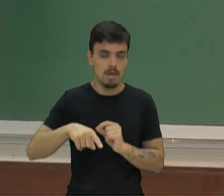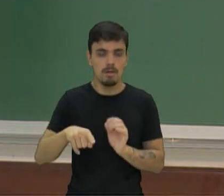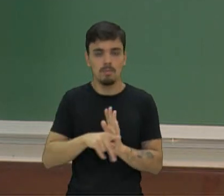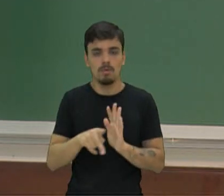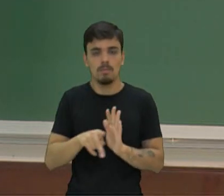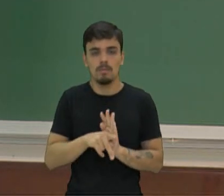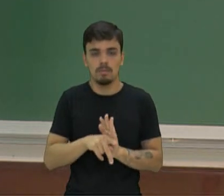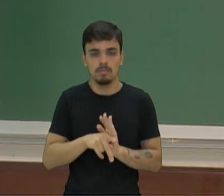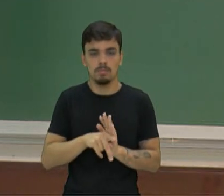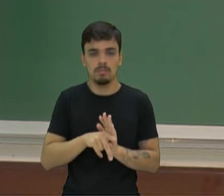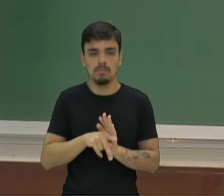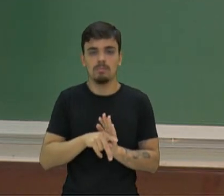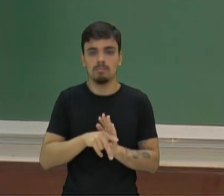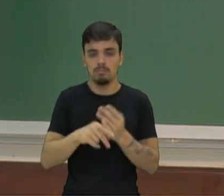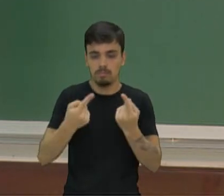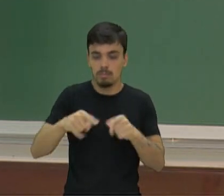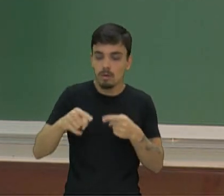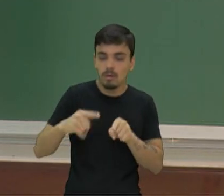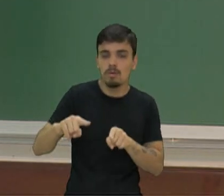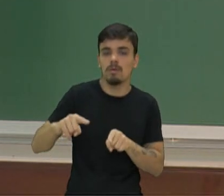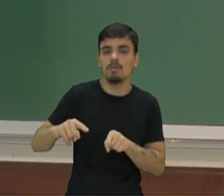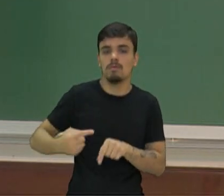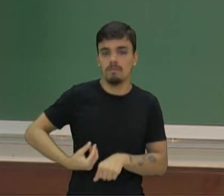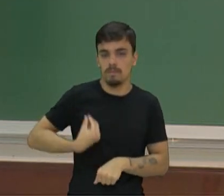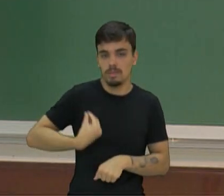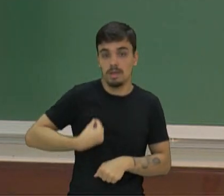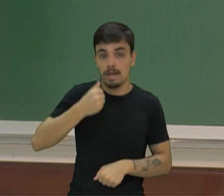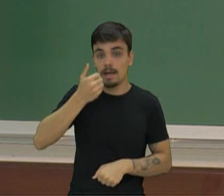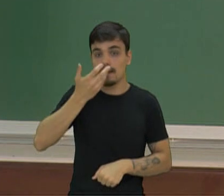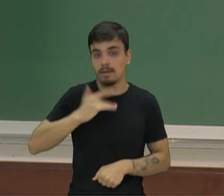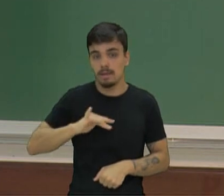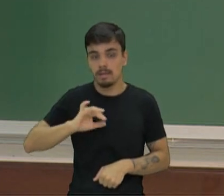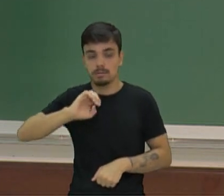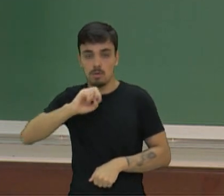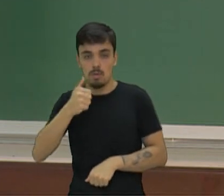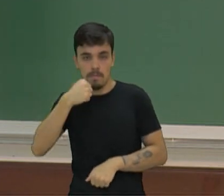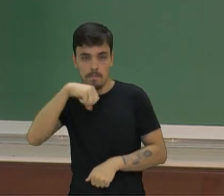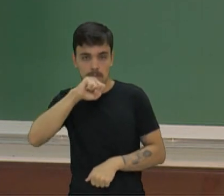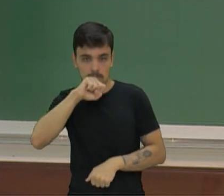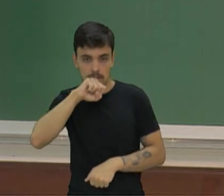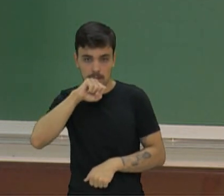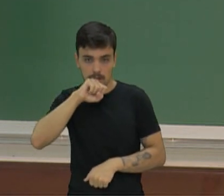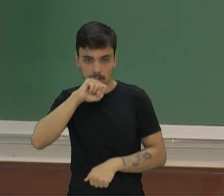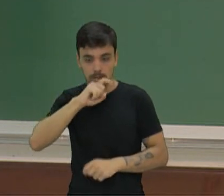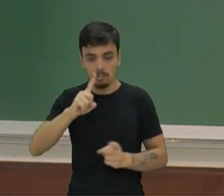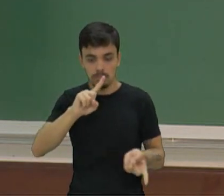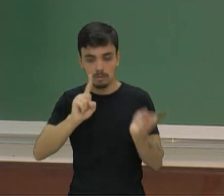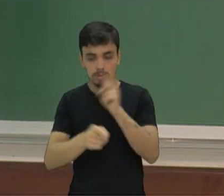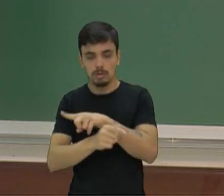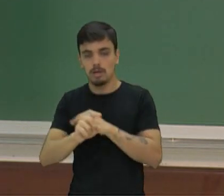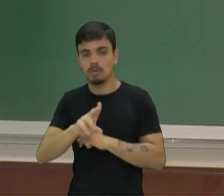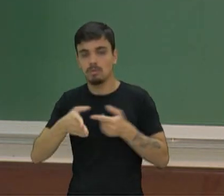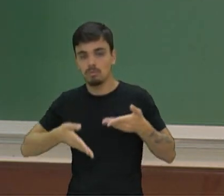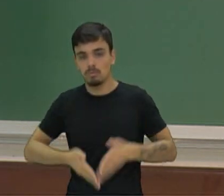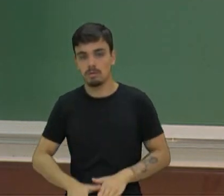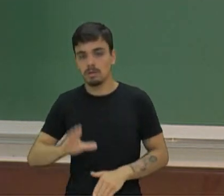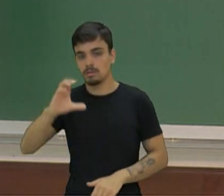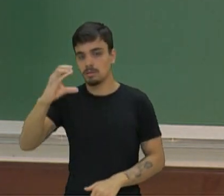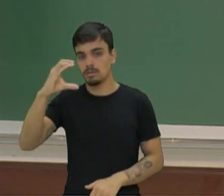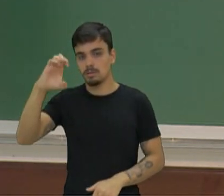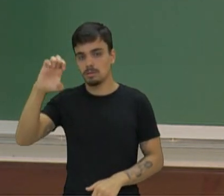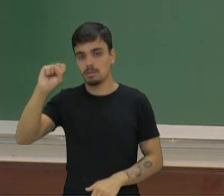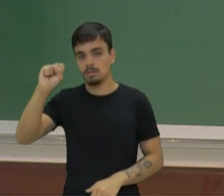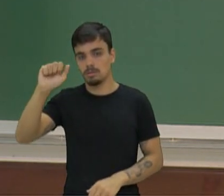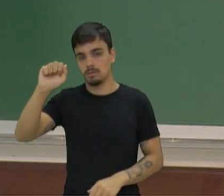pode acarretar riscos para a vida da criança ou da mãe, aí submete-se ao parto chamado cesariana. Quando há suspeita de